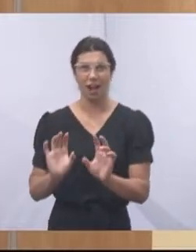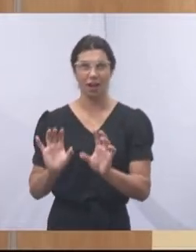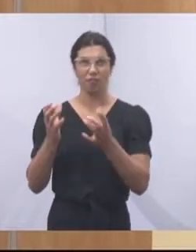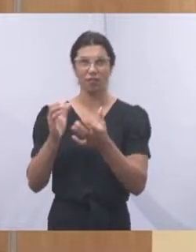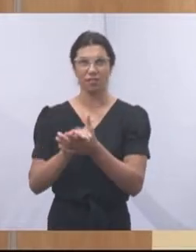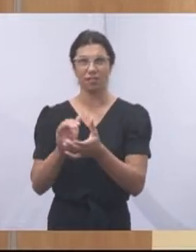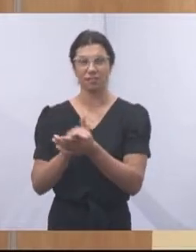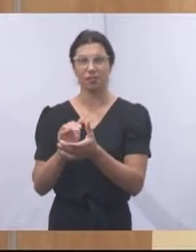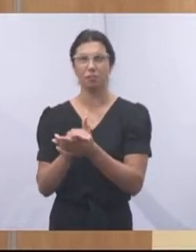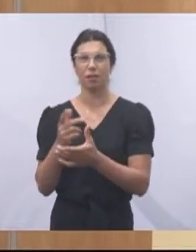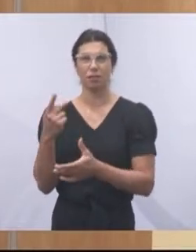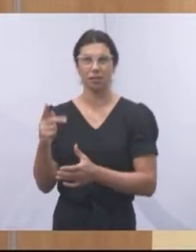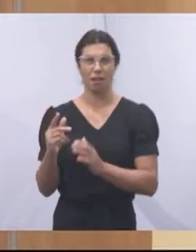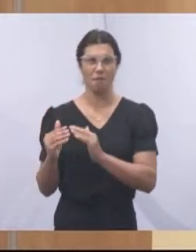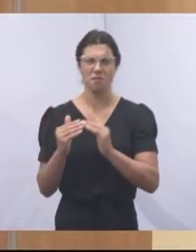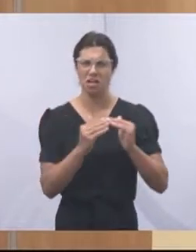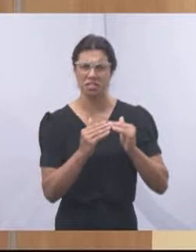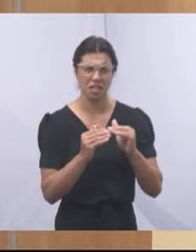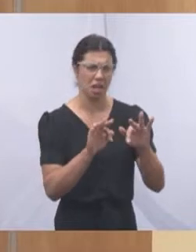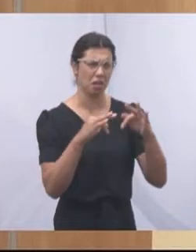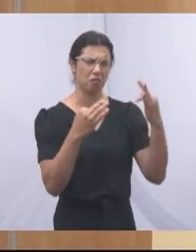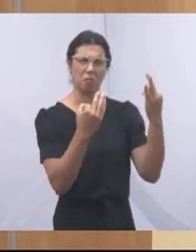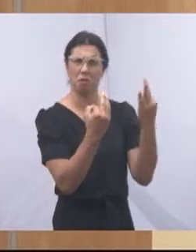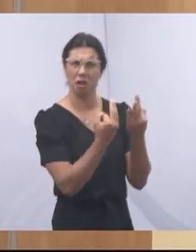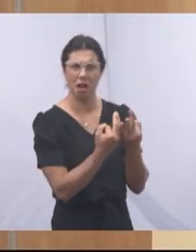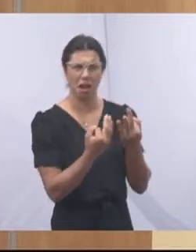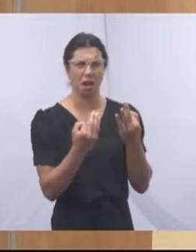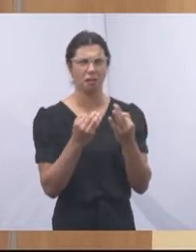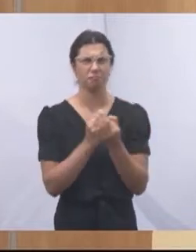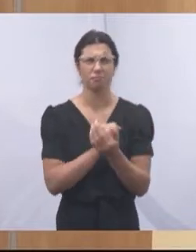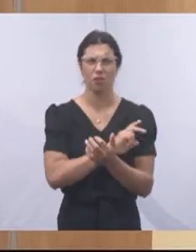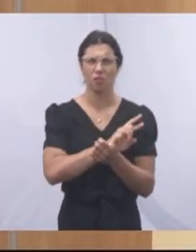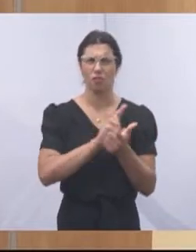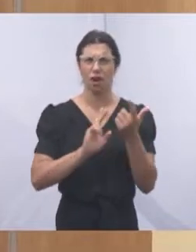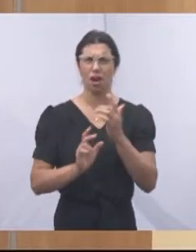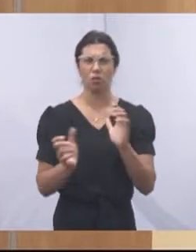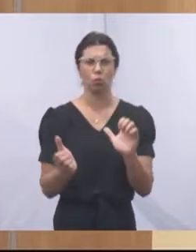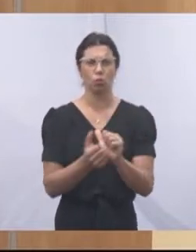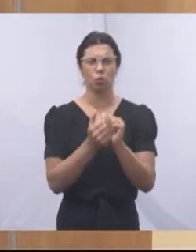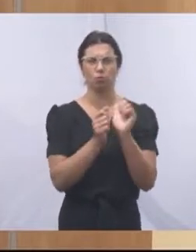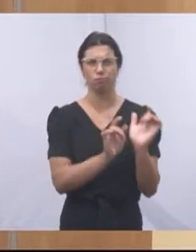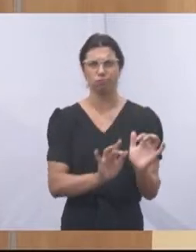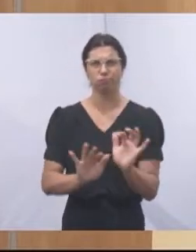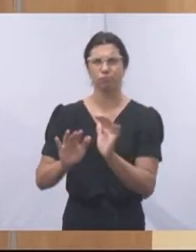familiares e vizinhos para compartilhar de sua felicidade.